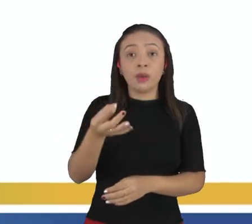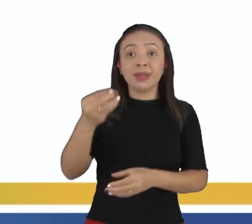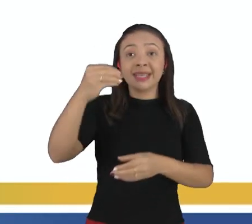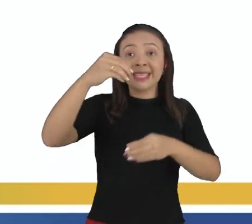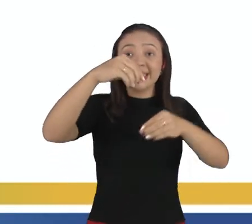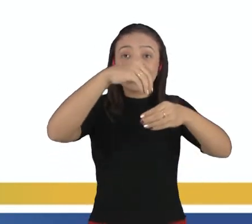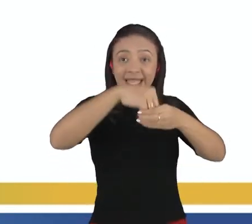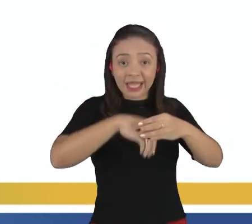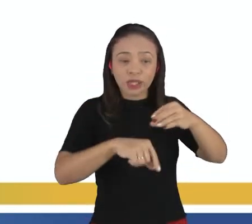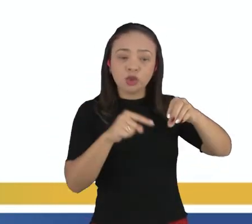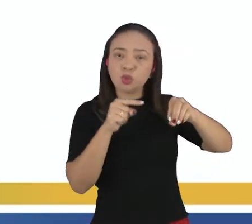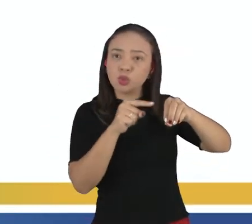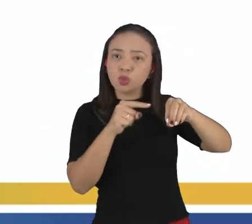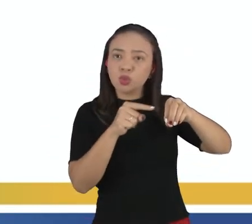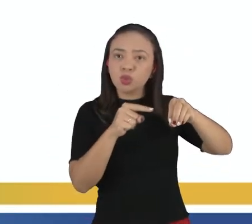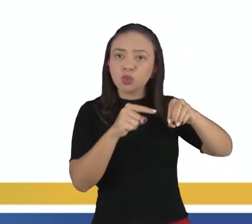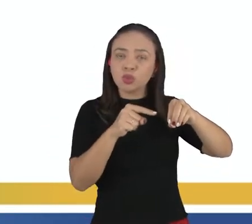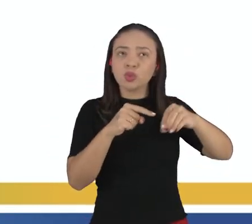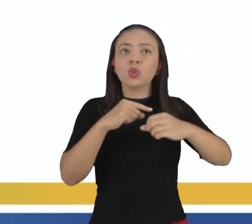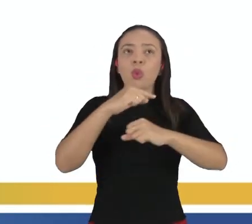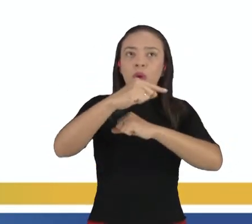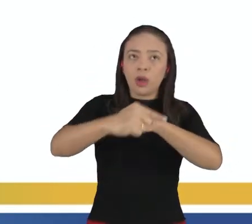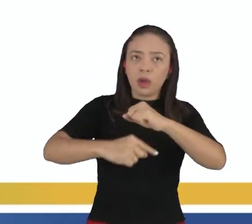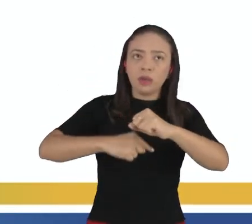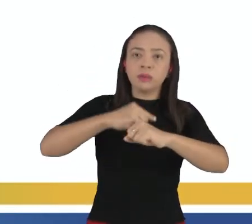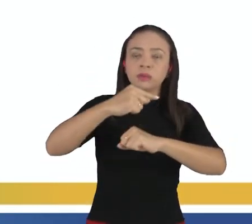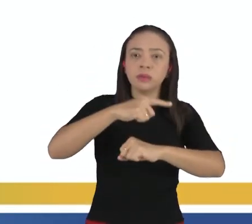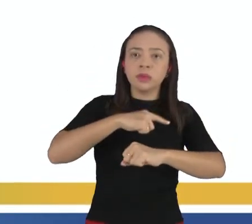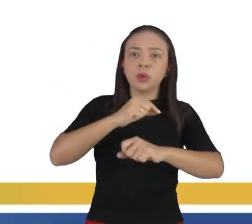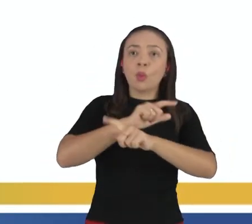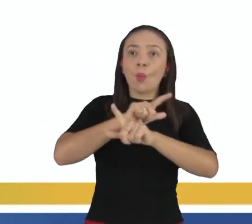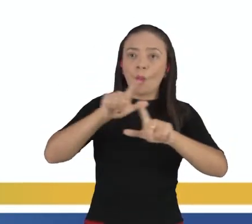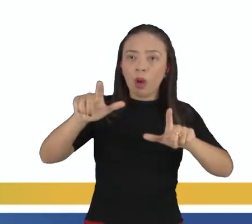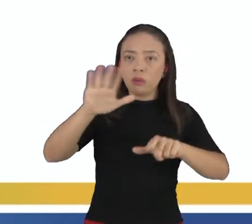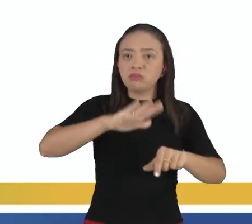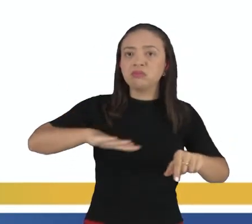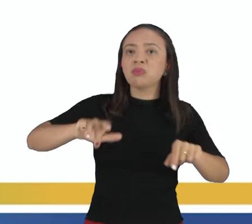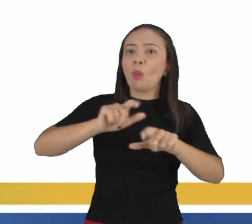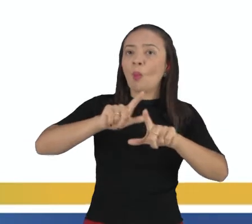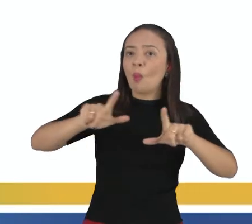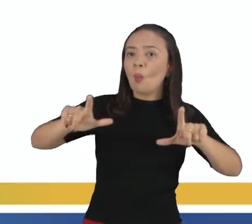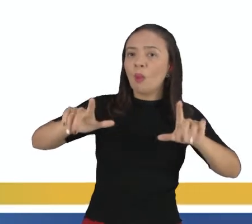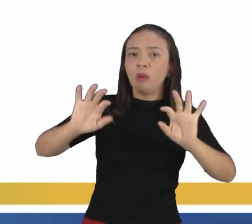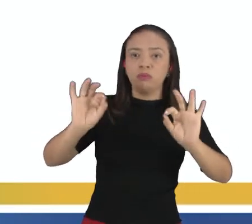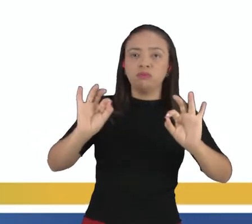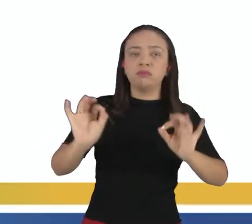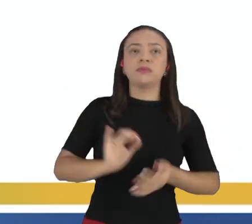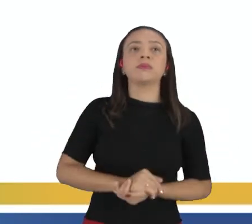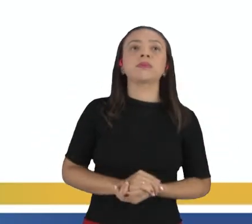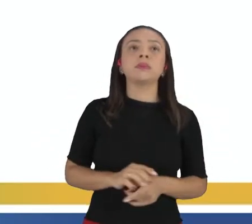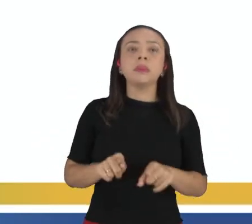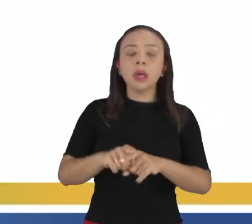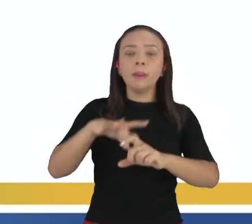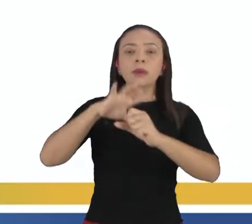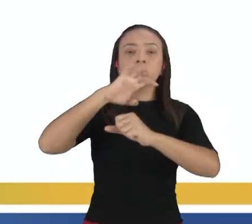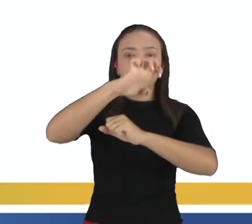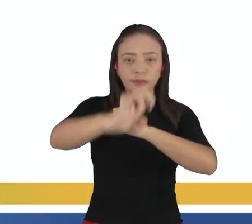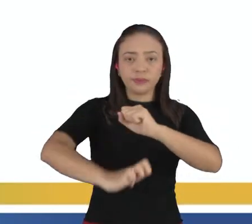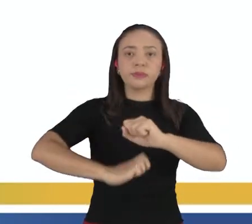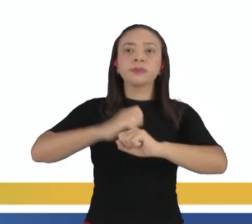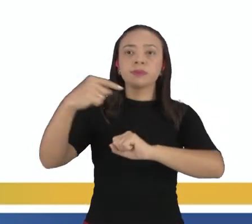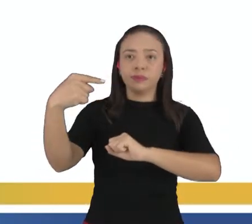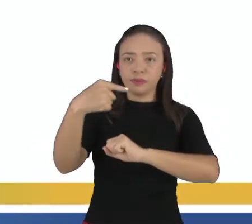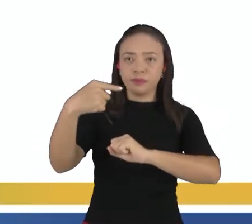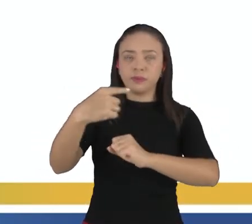espaços vazios, que aí aqui pode ser representado pelos esses círculos, ok? E os elétrons, né, com carga